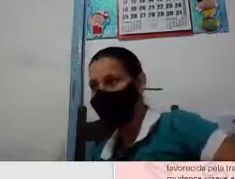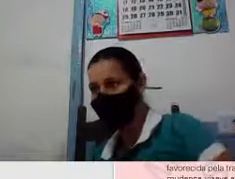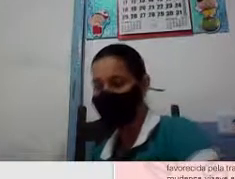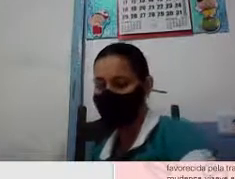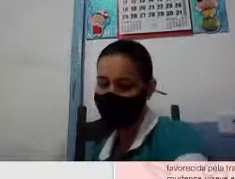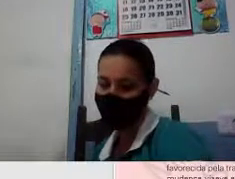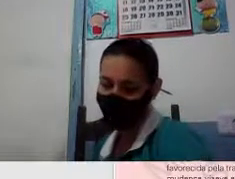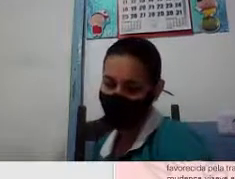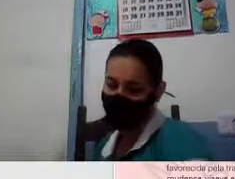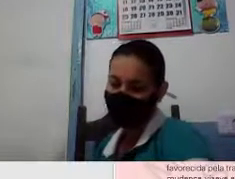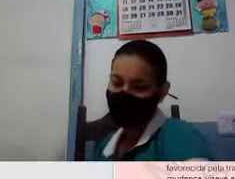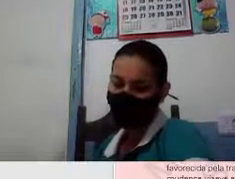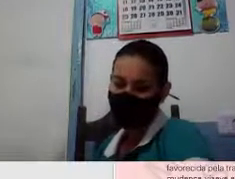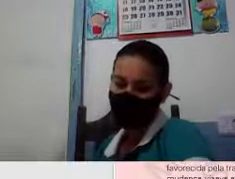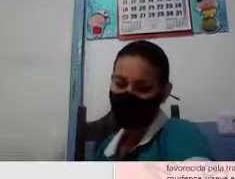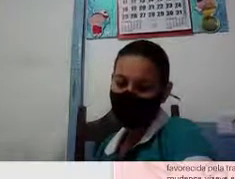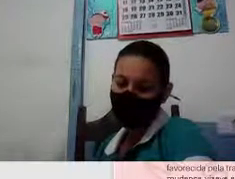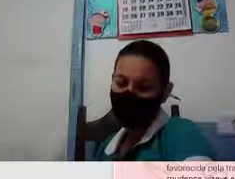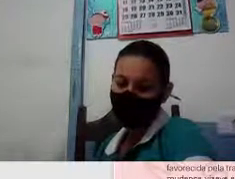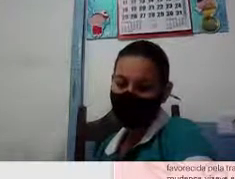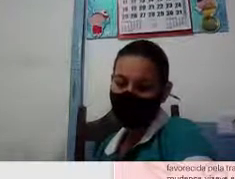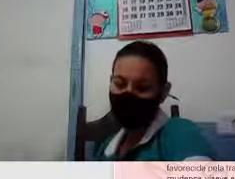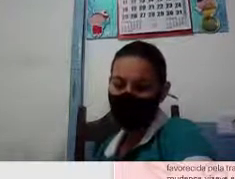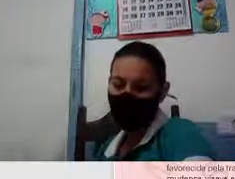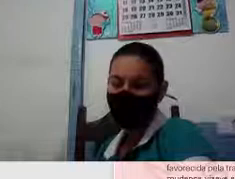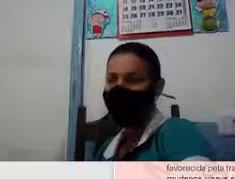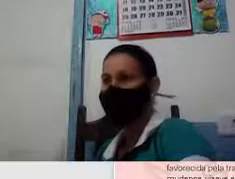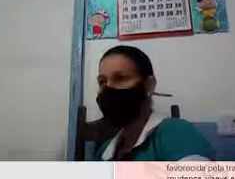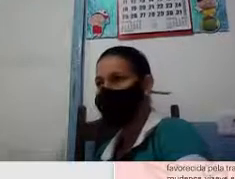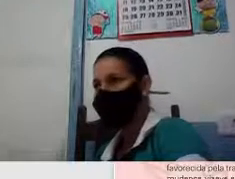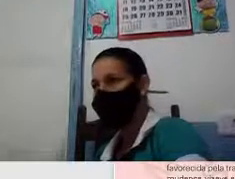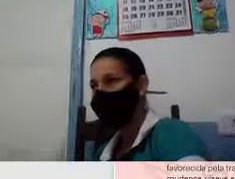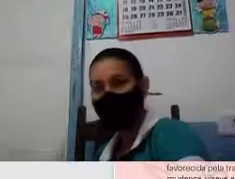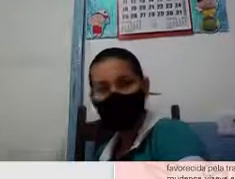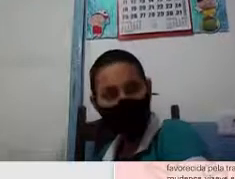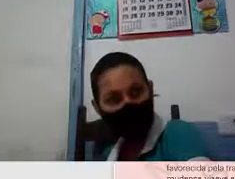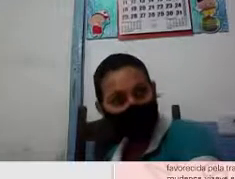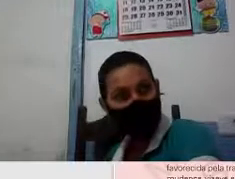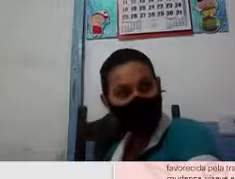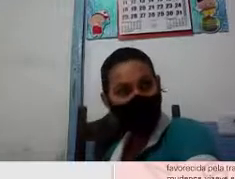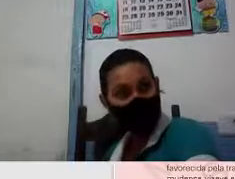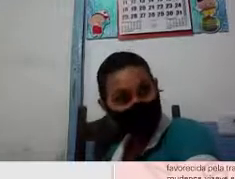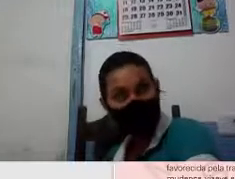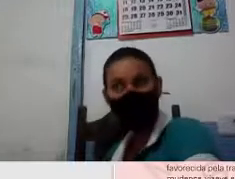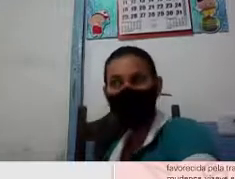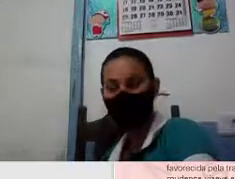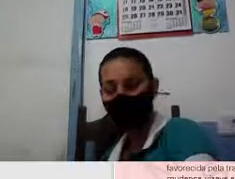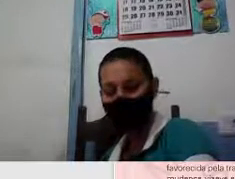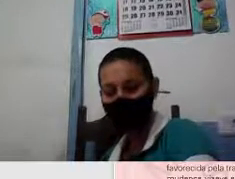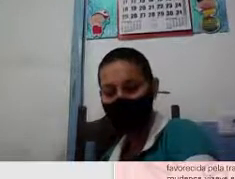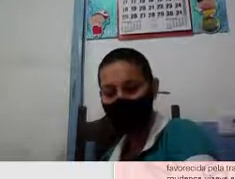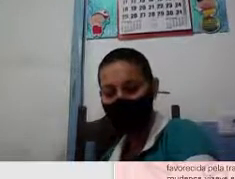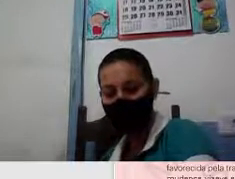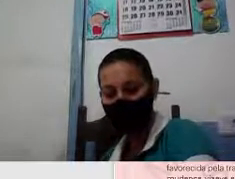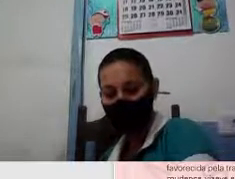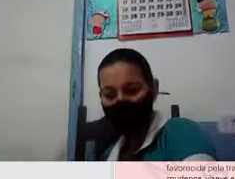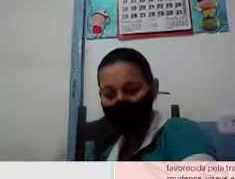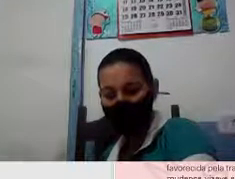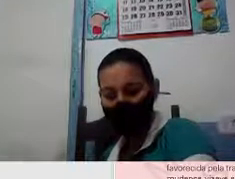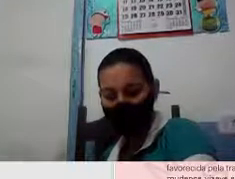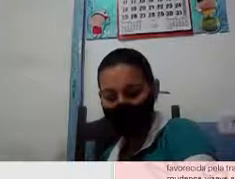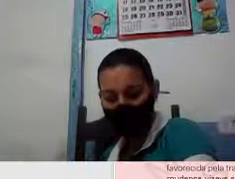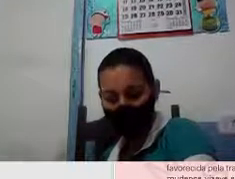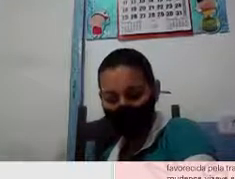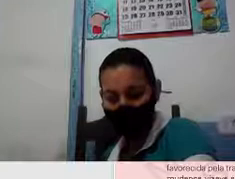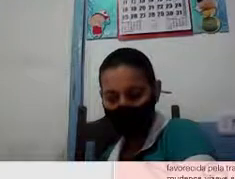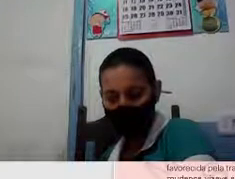ridicularizado perante a sociedade, tá? Então a poesia satírica, de forma irônica, vinha trazer esses acontecimentos. E depois o